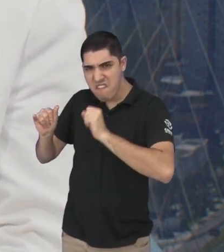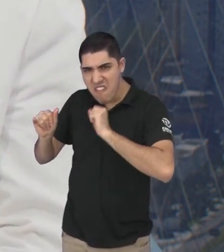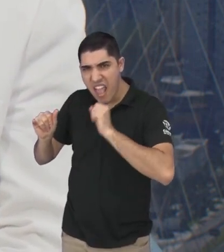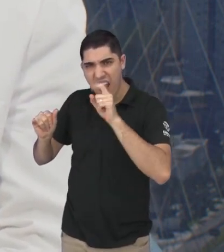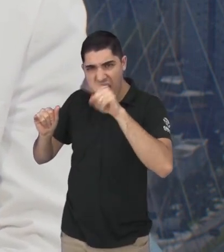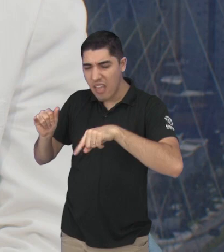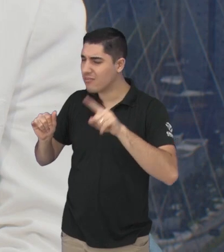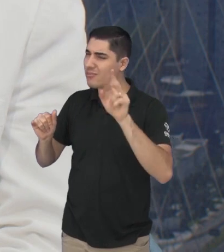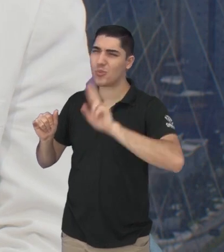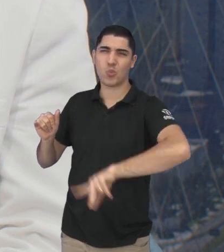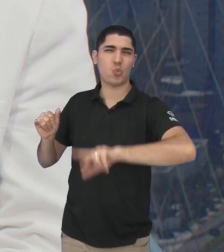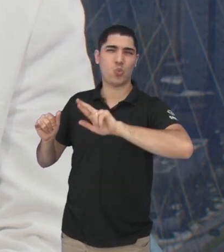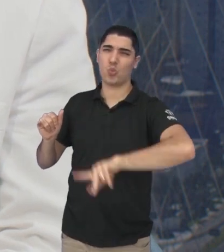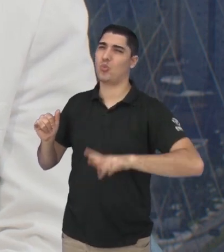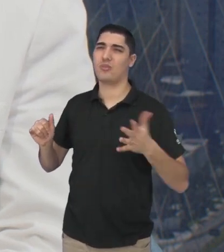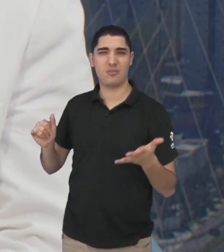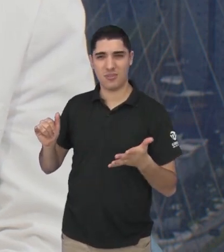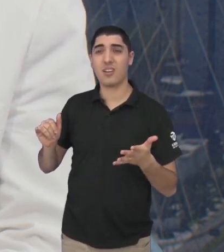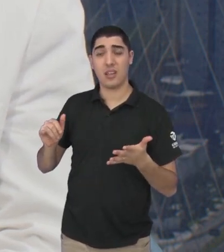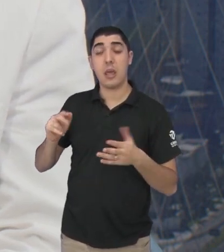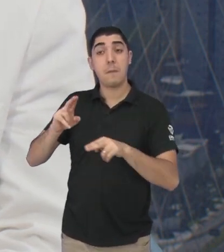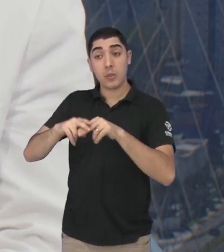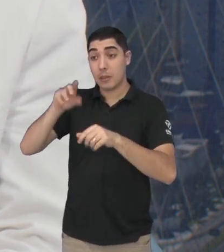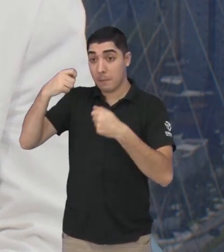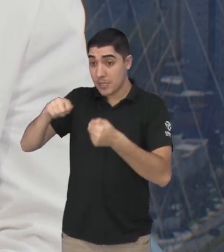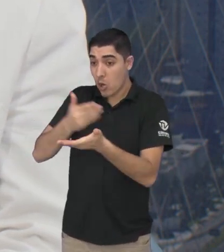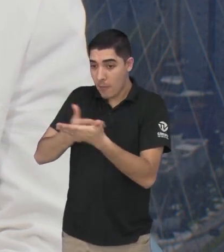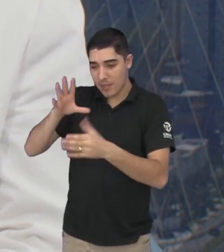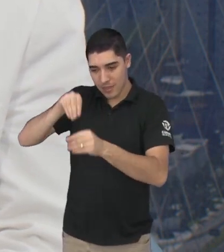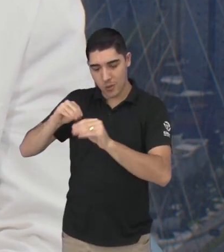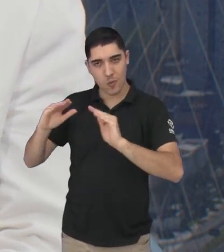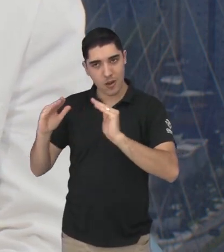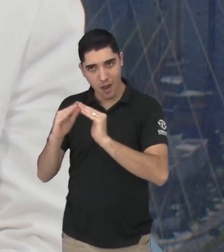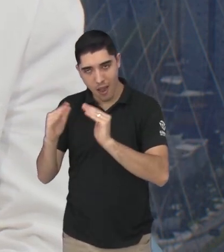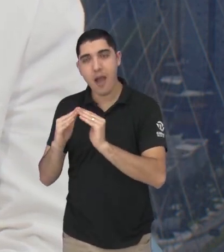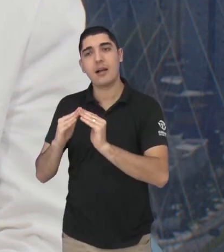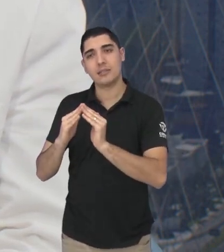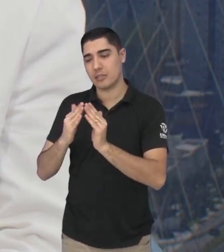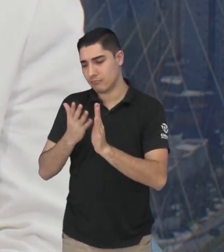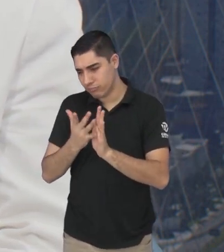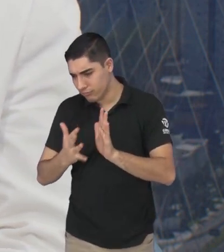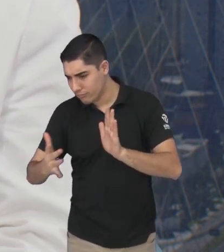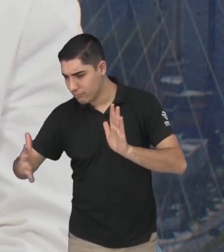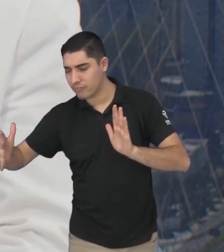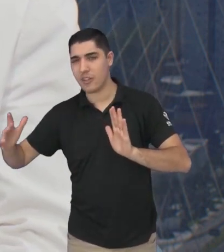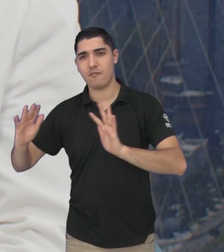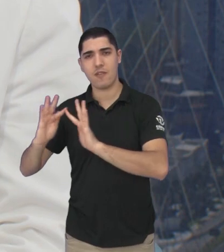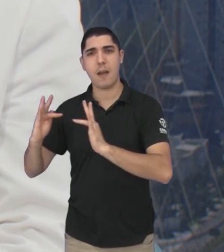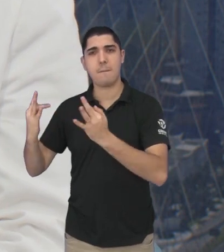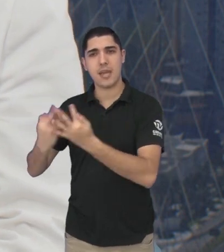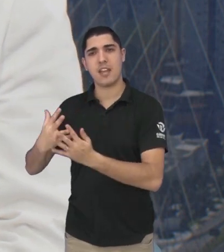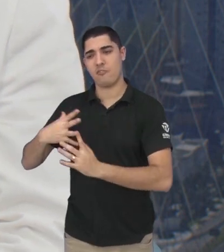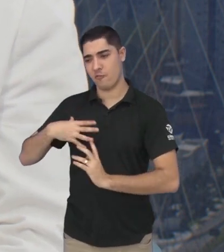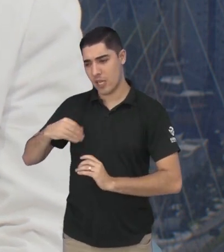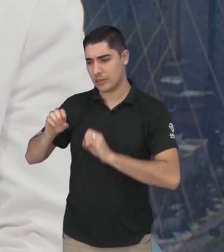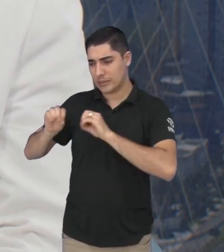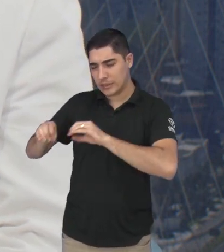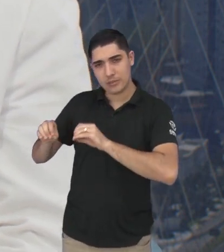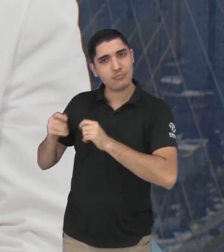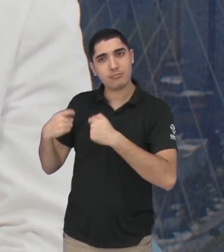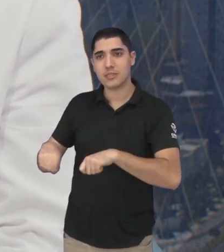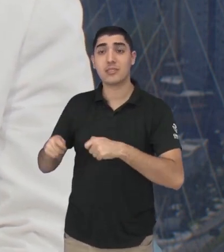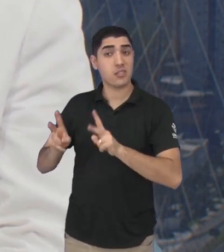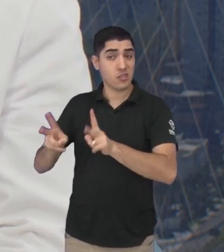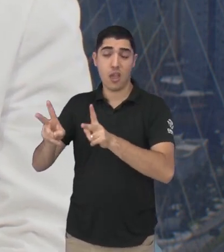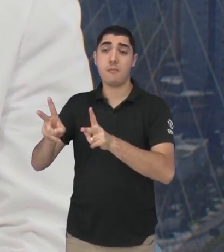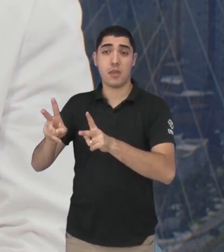ela começa desde a nossa casa, uma conversa com os nossos filhos, e vai se estendendo por toda a rede aonde ele está